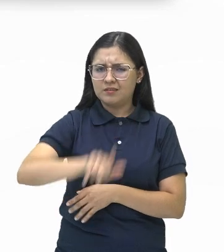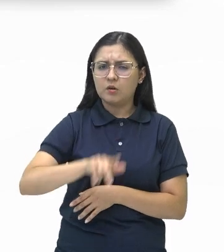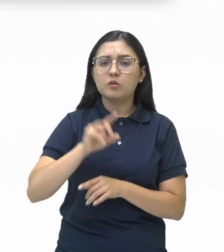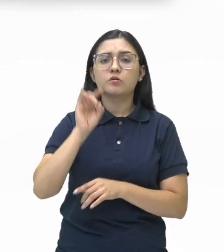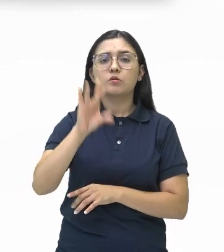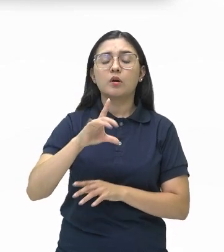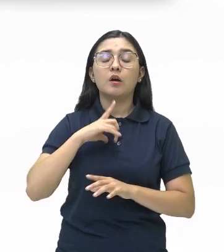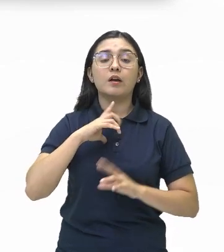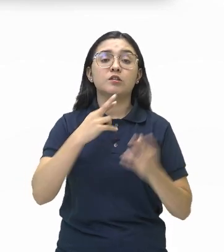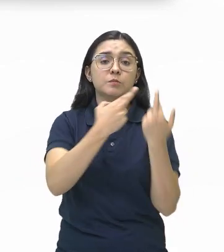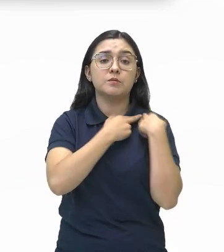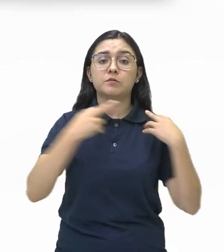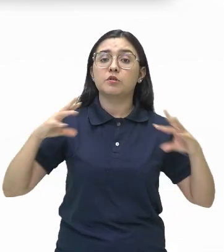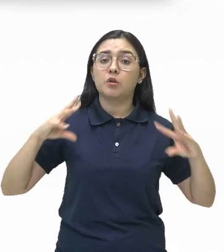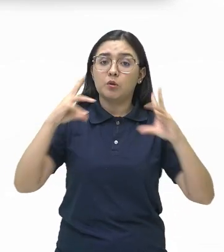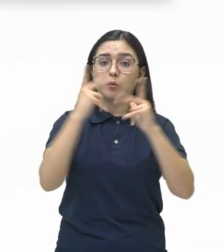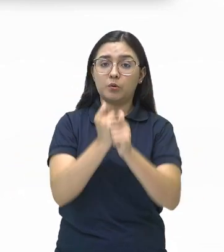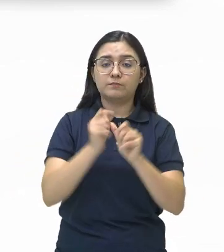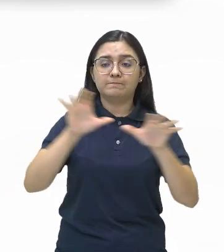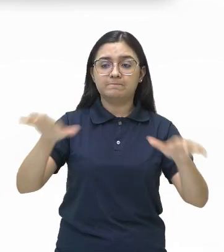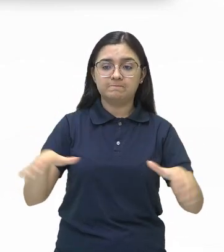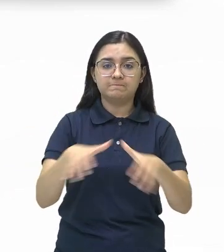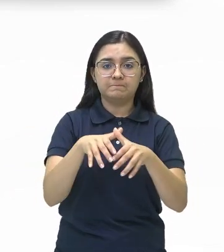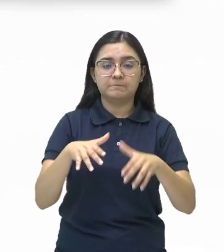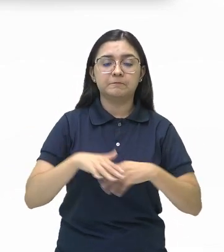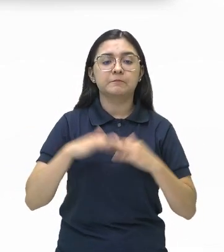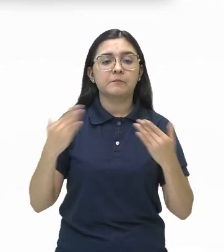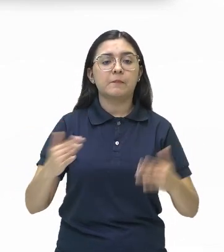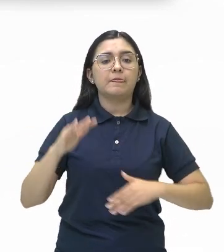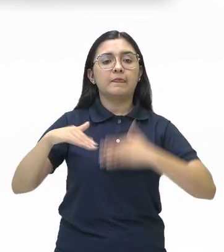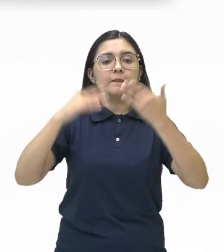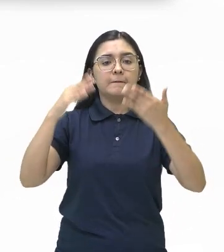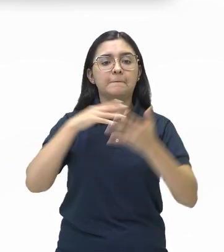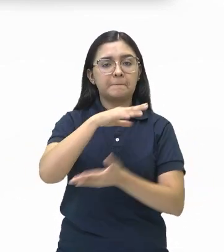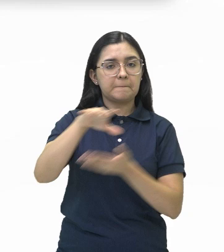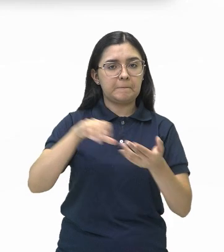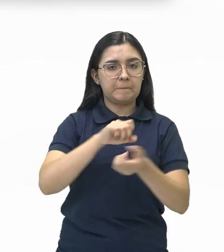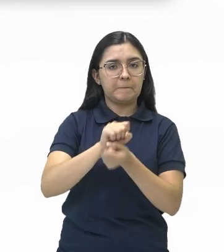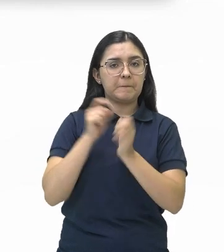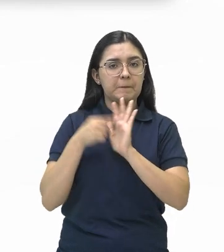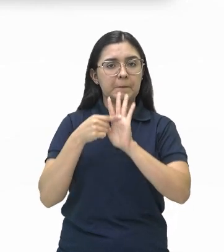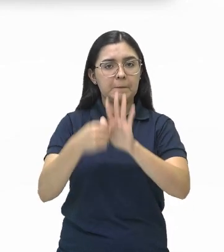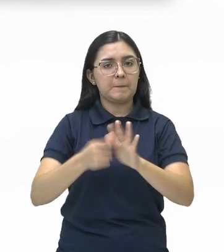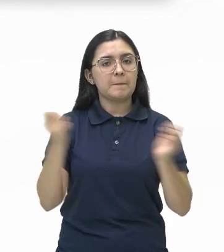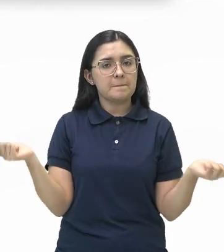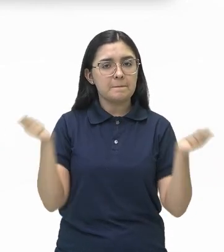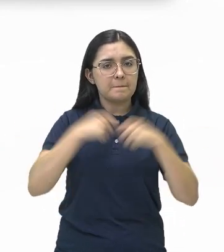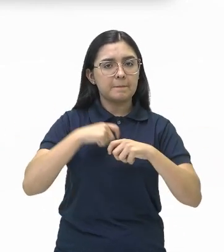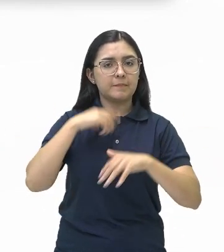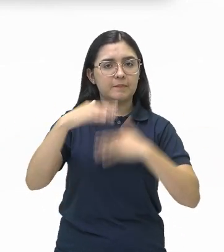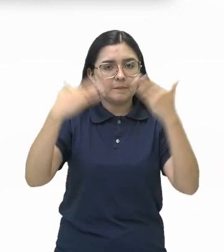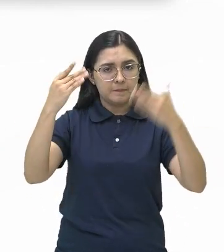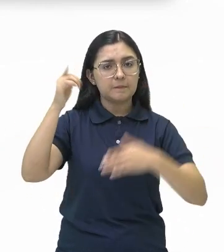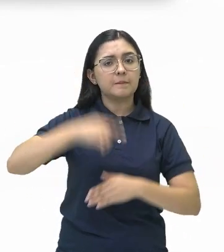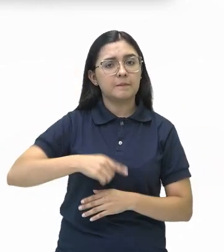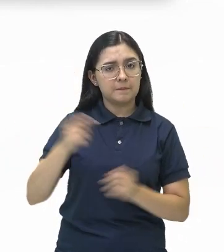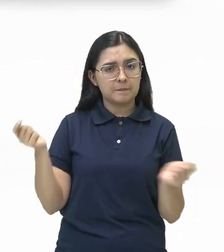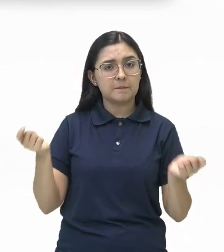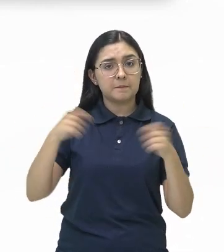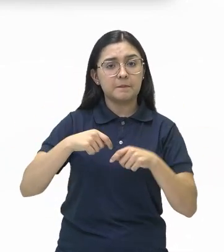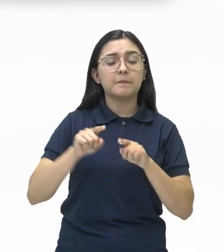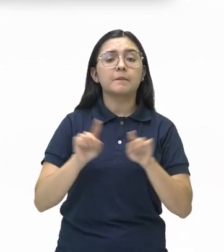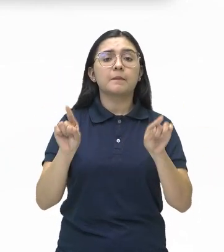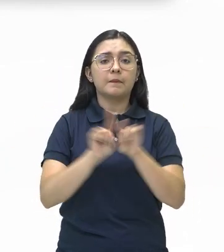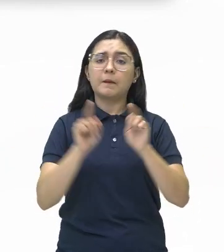responsabilidade coletiva. Olha o desenvolvimento sustentável, voltando aqui de novo. É possível desenvolver? É possível desenvolver.